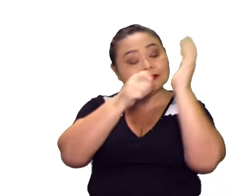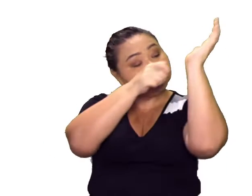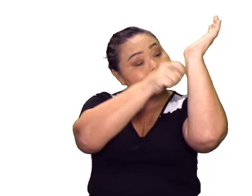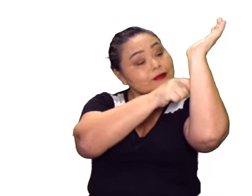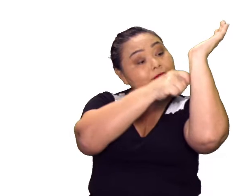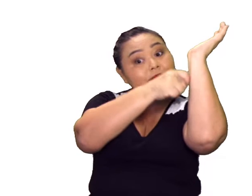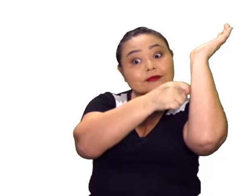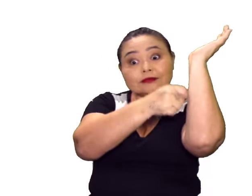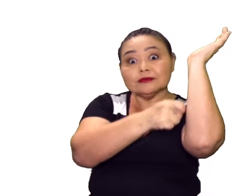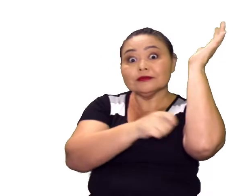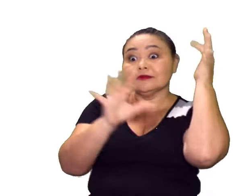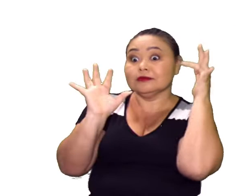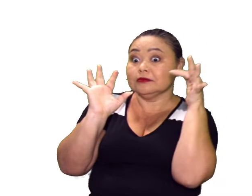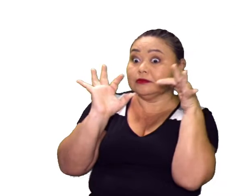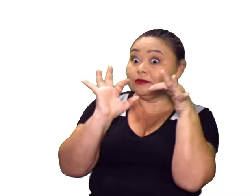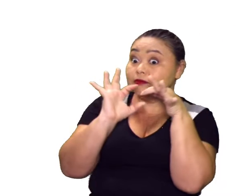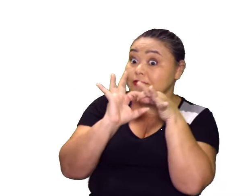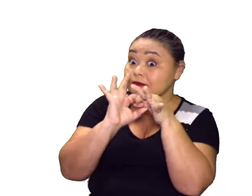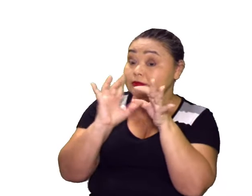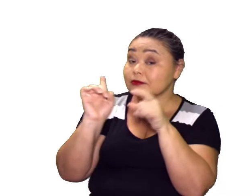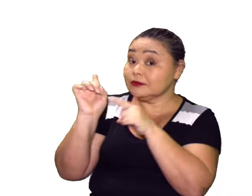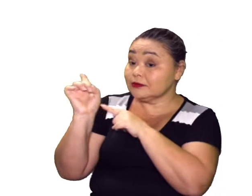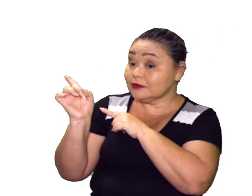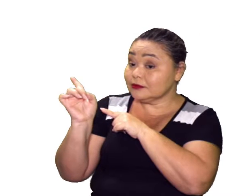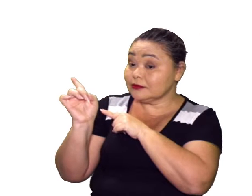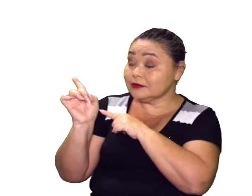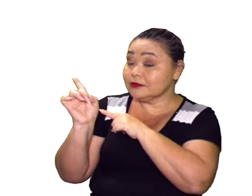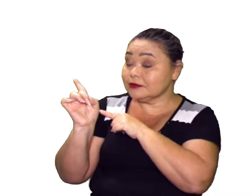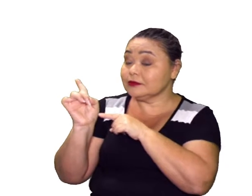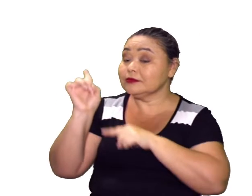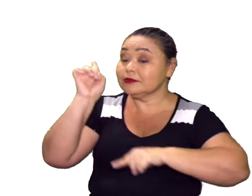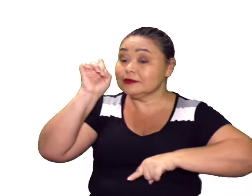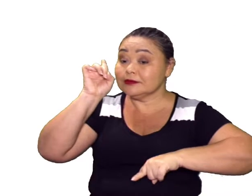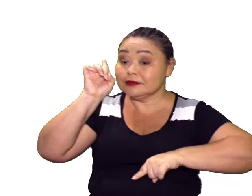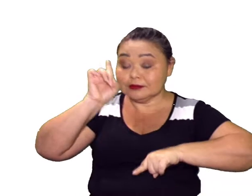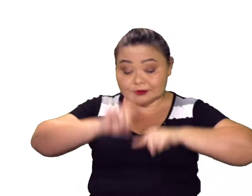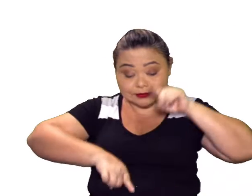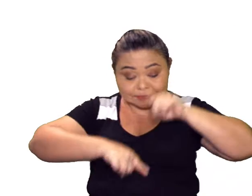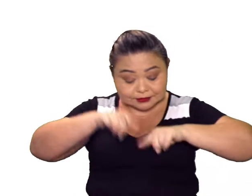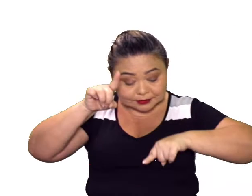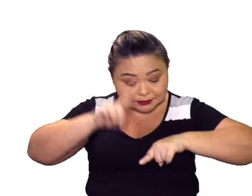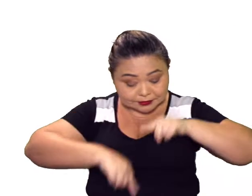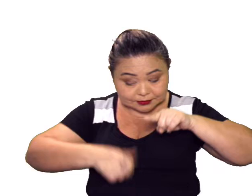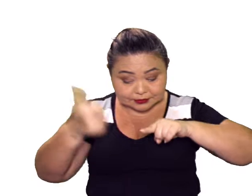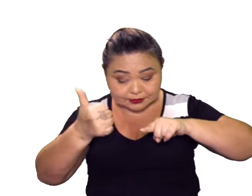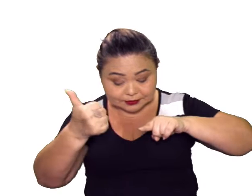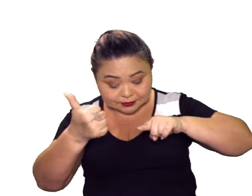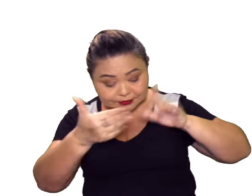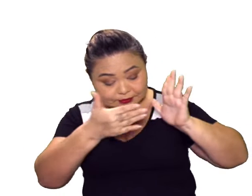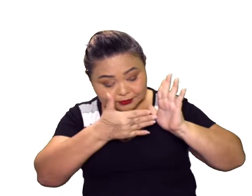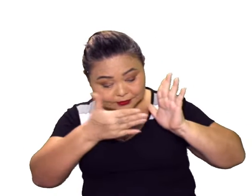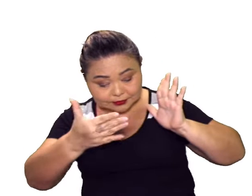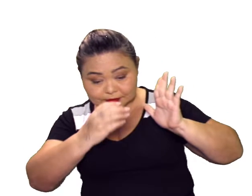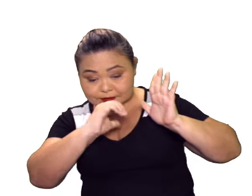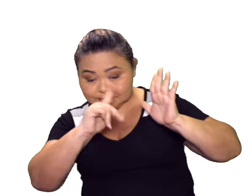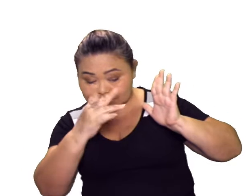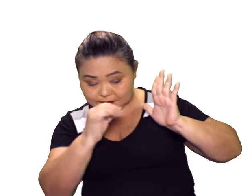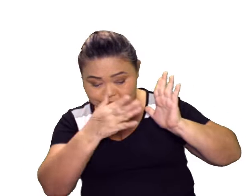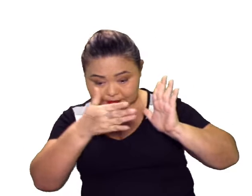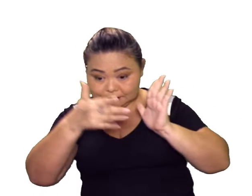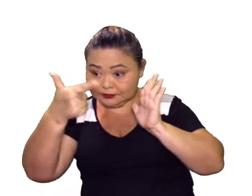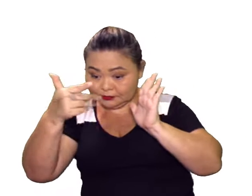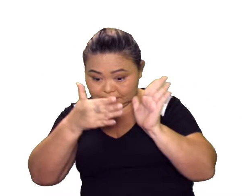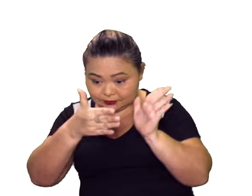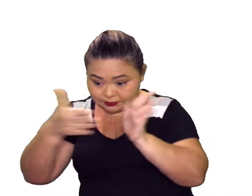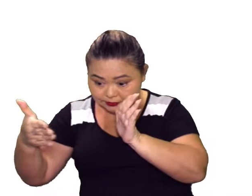está envolvendo exatamente a produção da borracha do primeiro ciclo, porque temos o primeiro ciclo